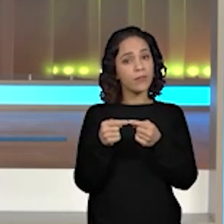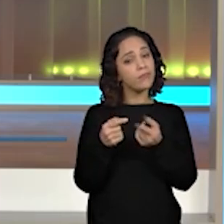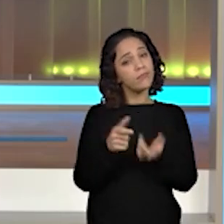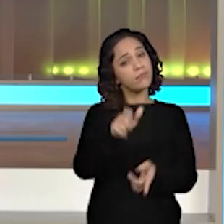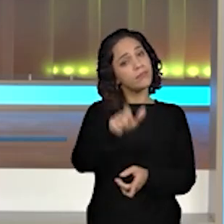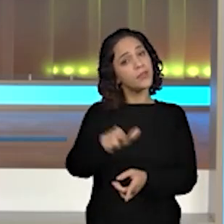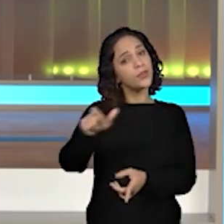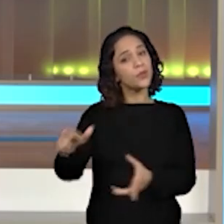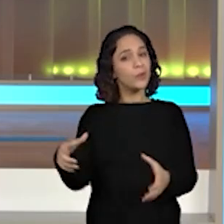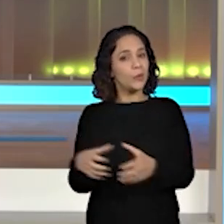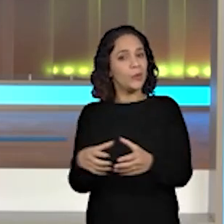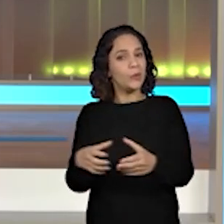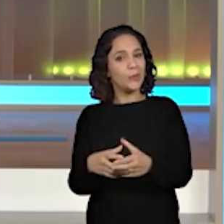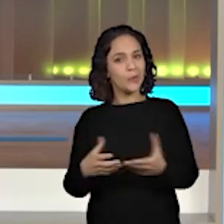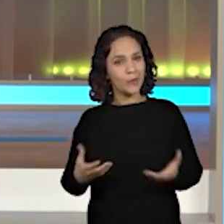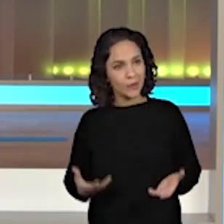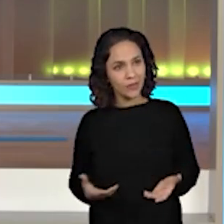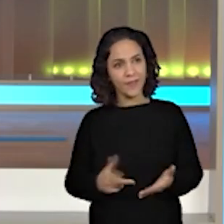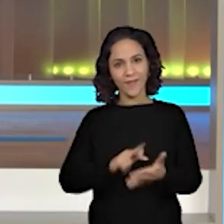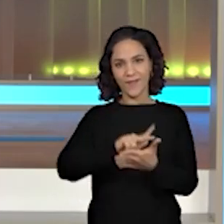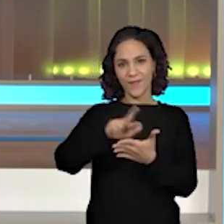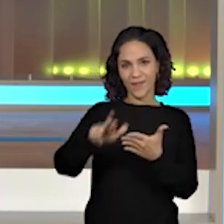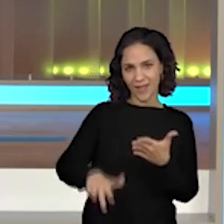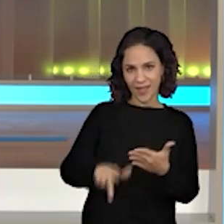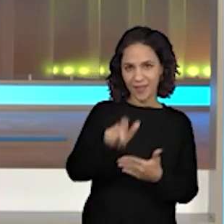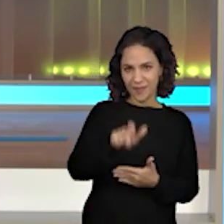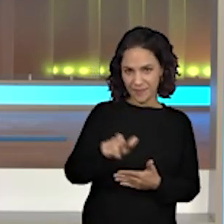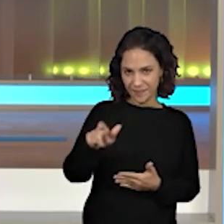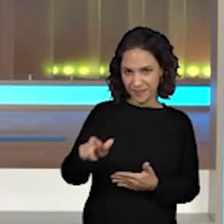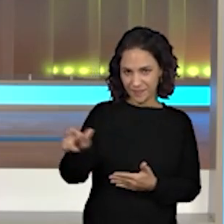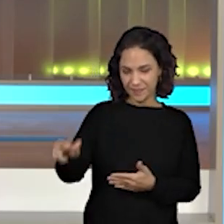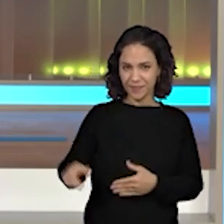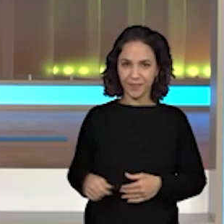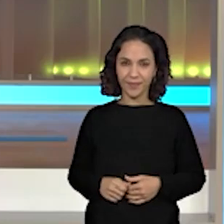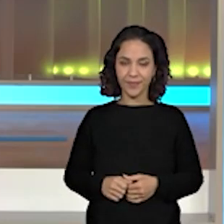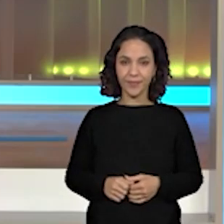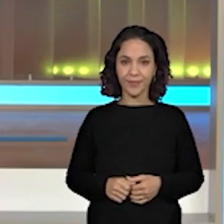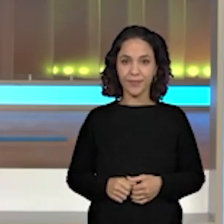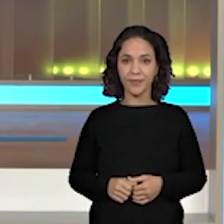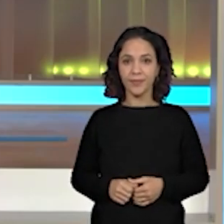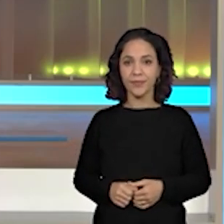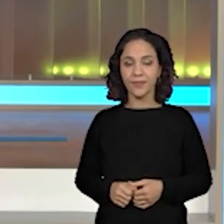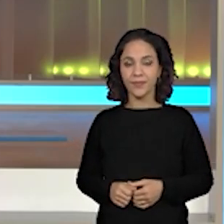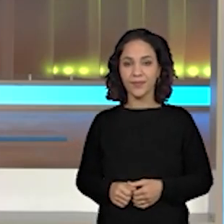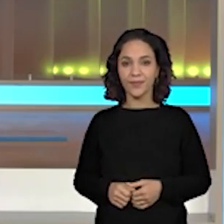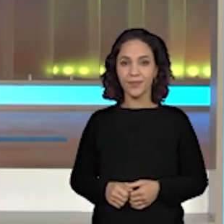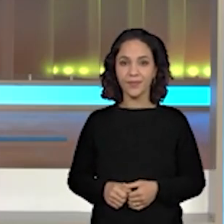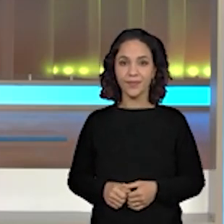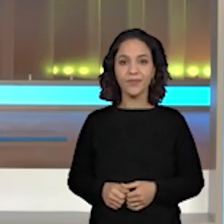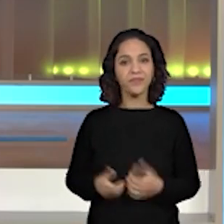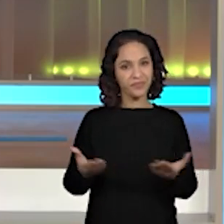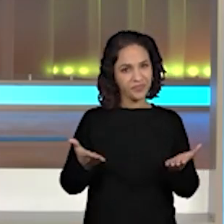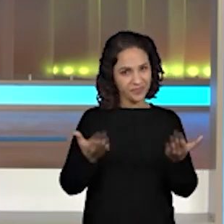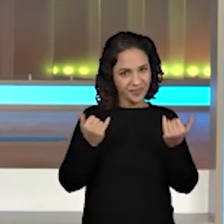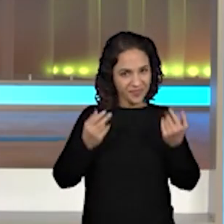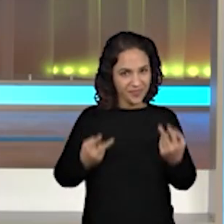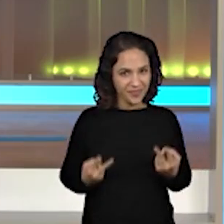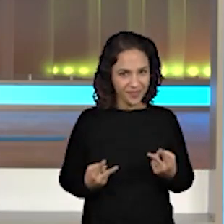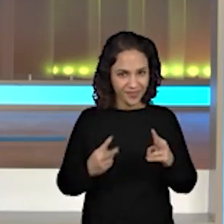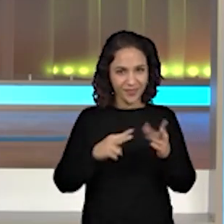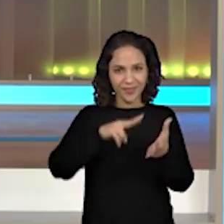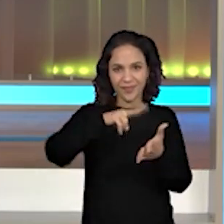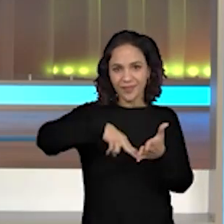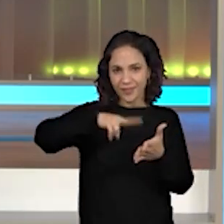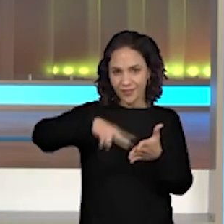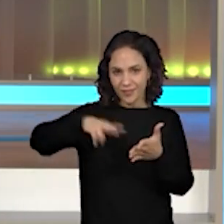a um grupo de pessoas, a várias pessoas. Vamos dar continuidade à